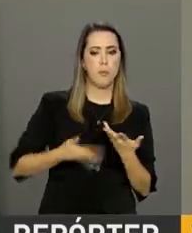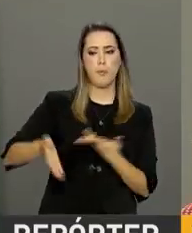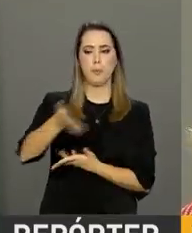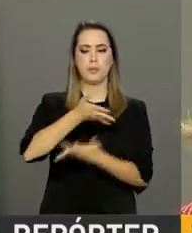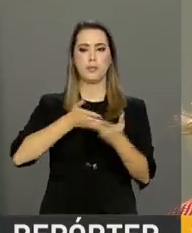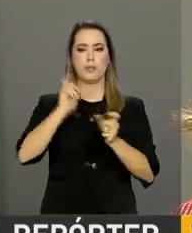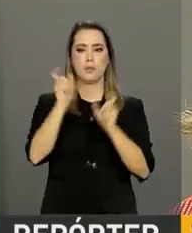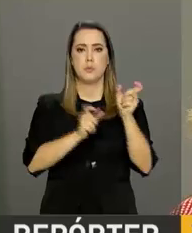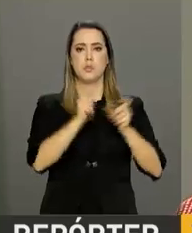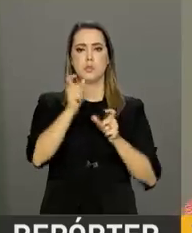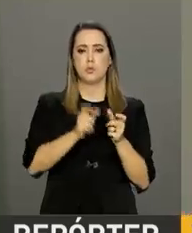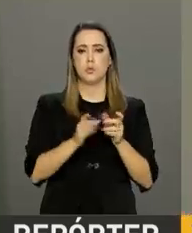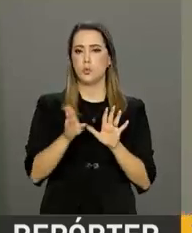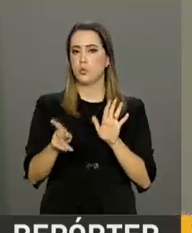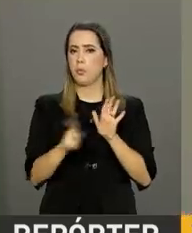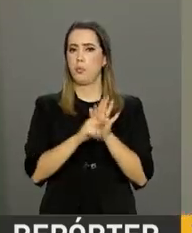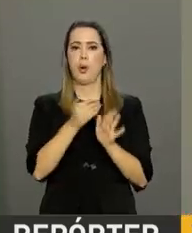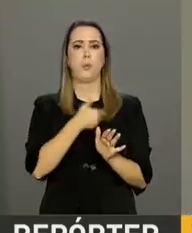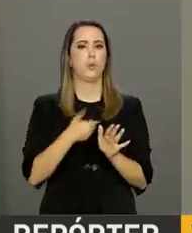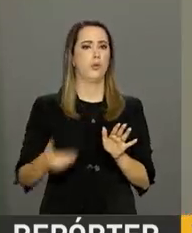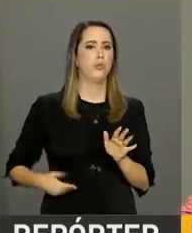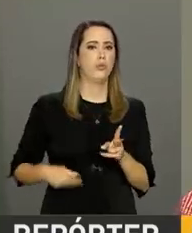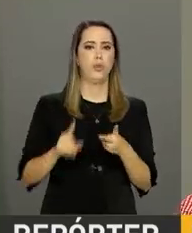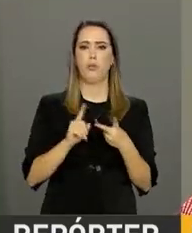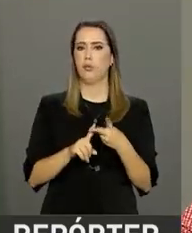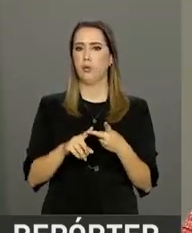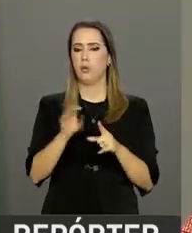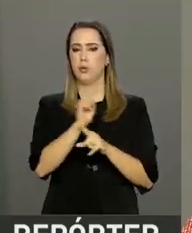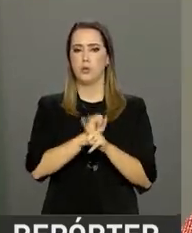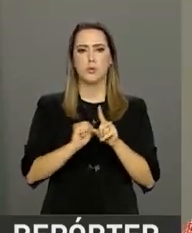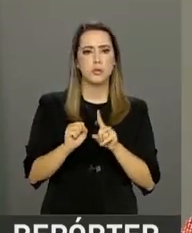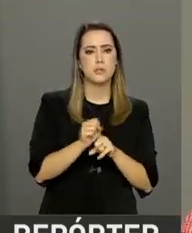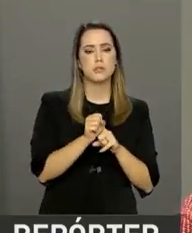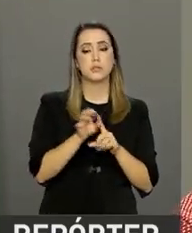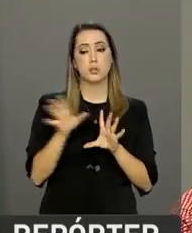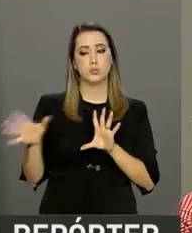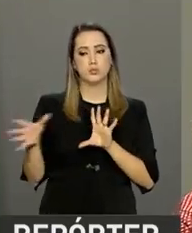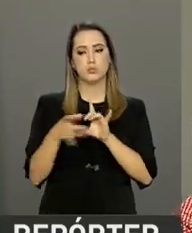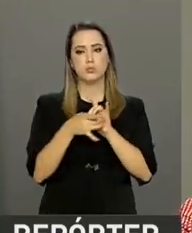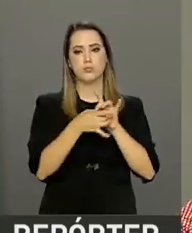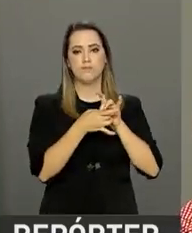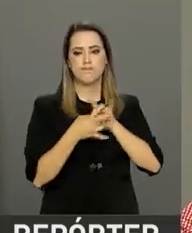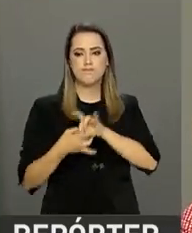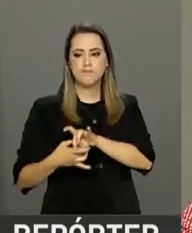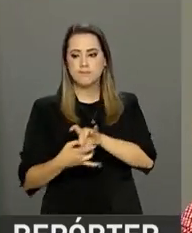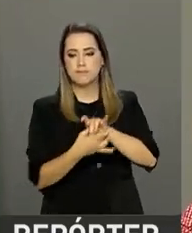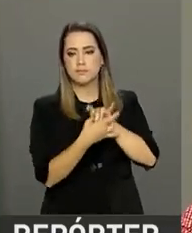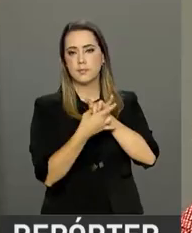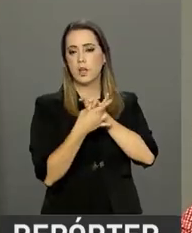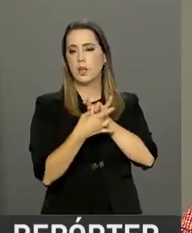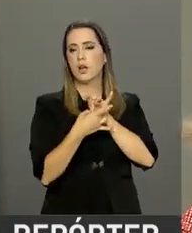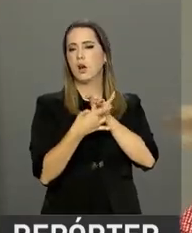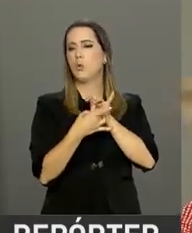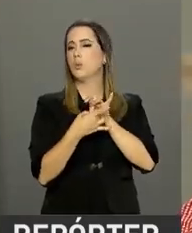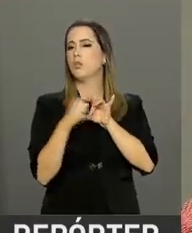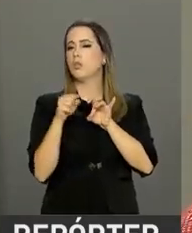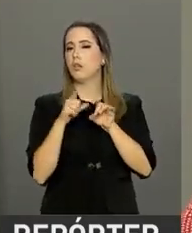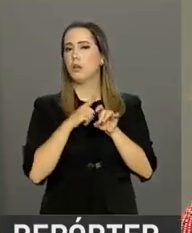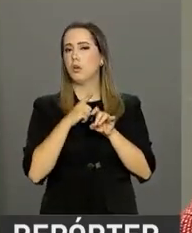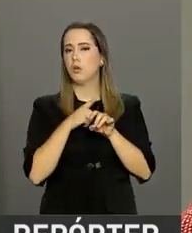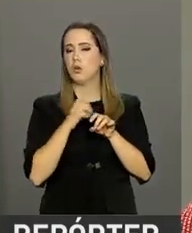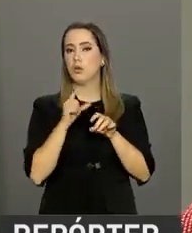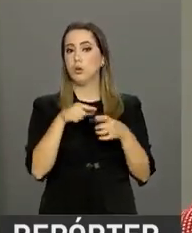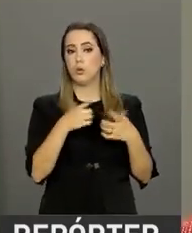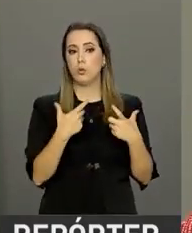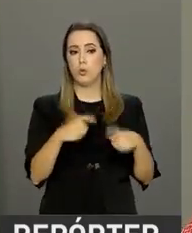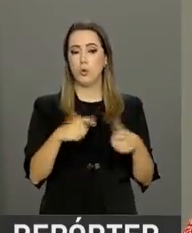parceiros, sejam eles do governo do Distrito Federal, como da sociedade, para que a gente tenha uma bacia